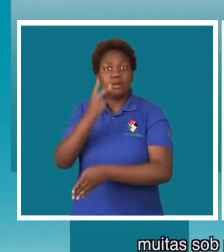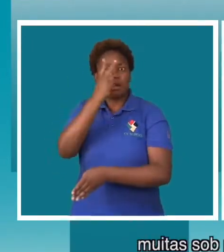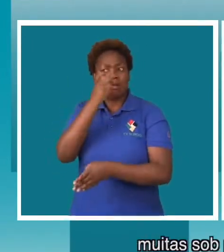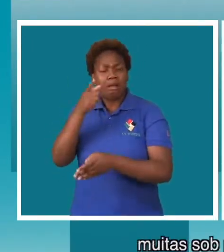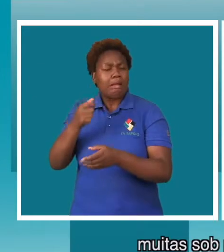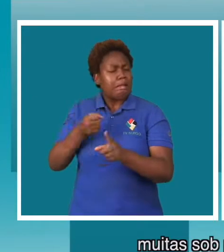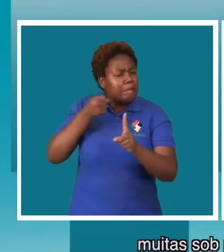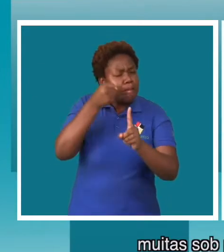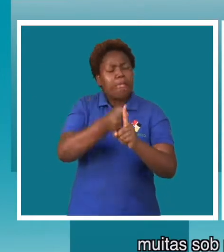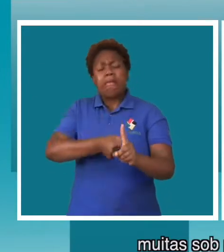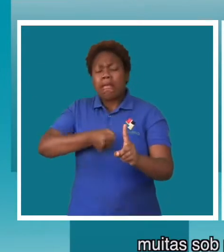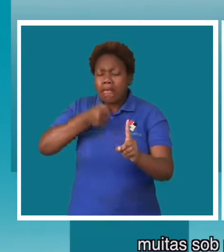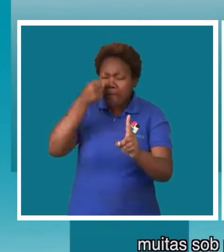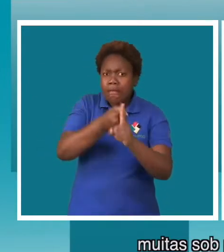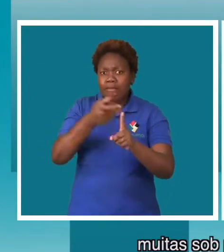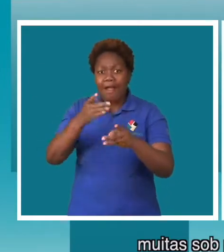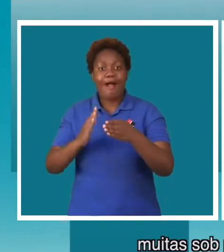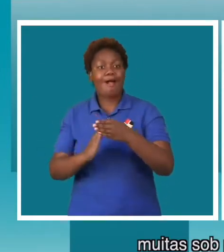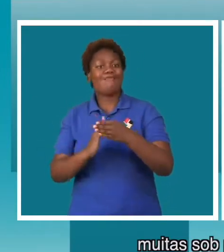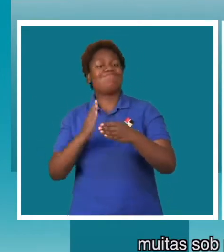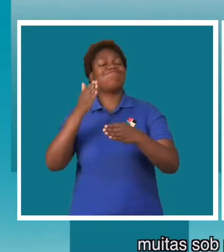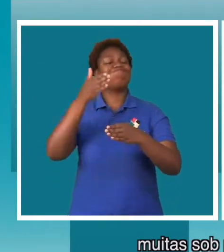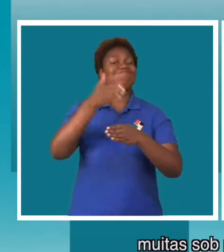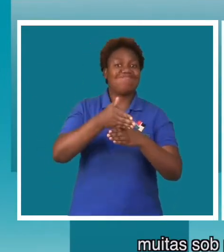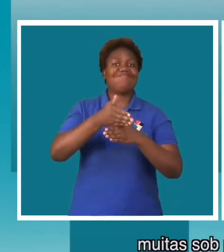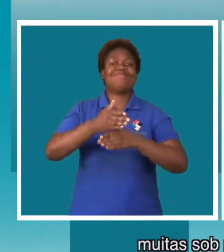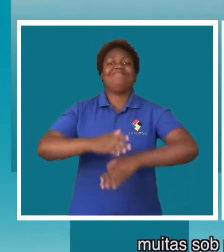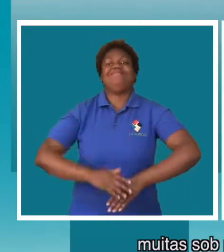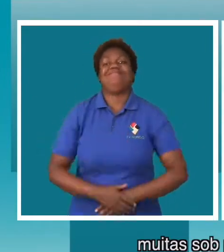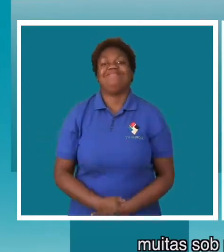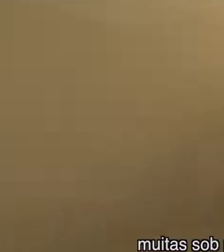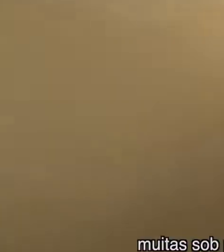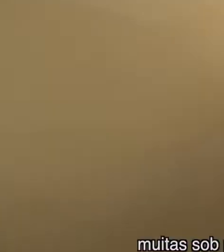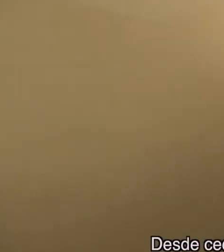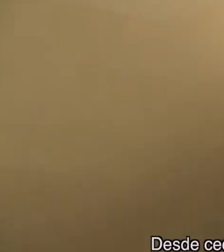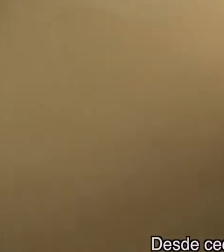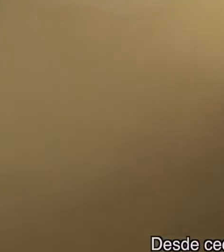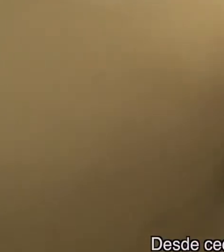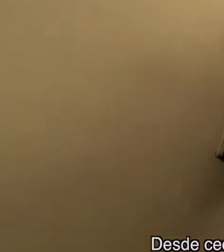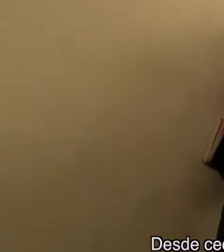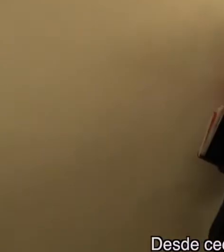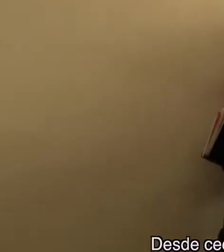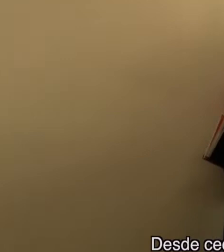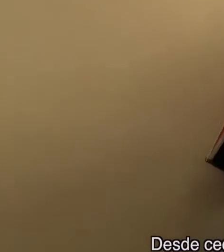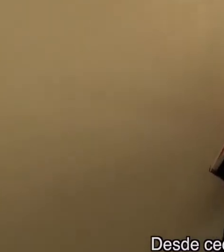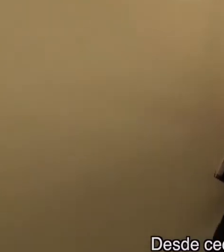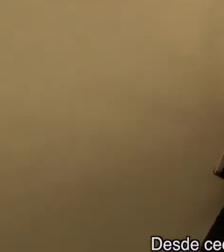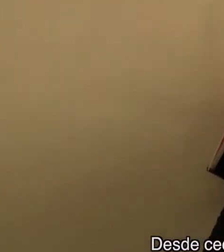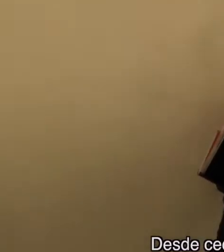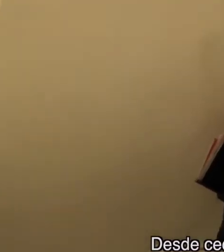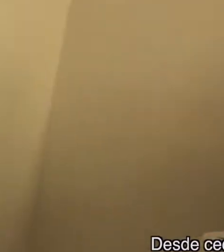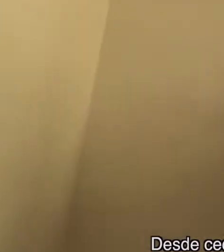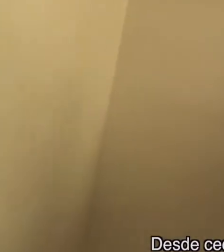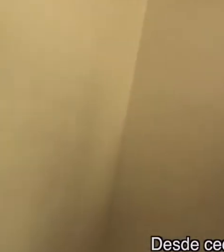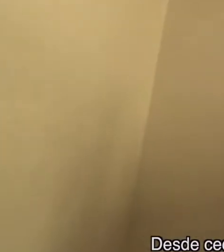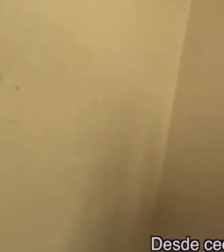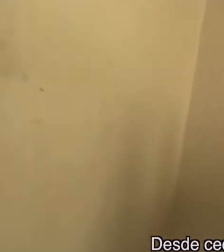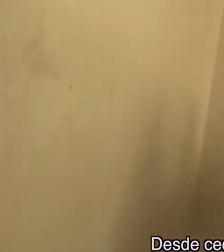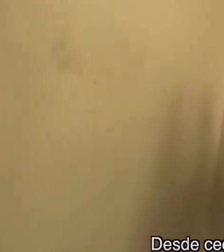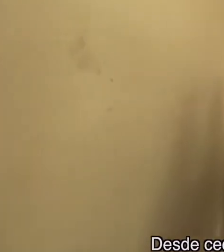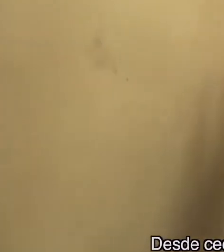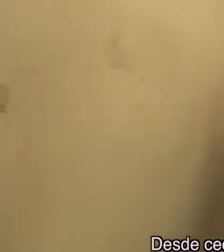Muitas, sob protesto de que nada podem fazer devido à sua condição física. Desde cedo, Rafael Bata negou